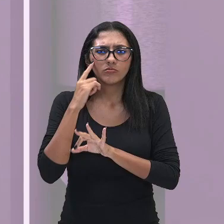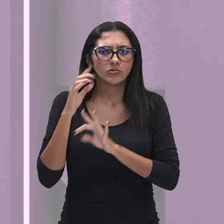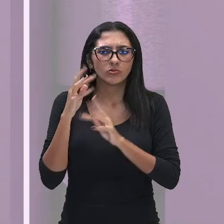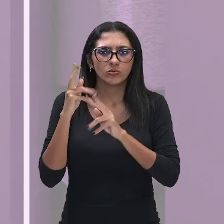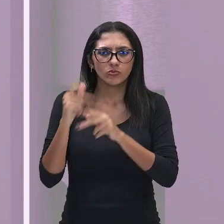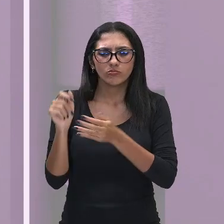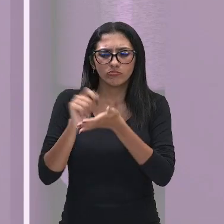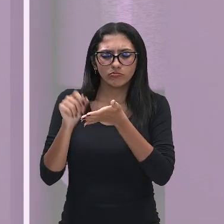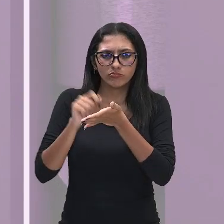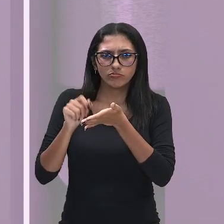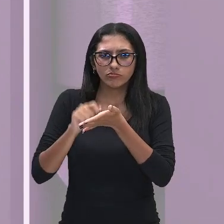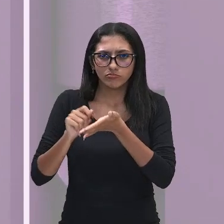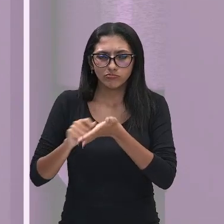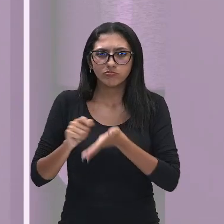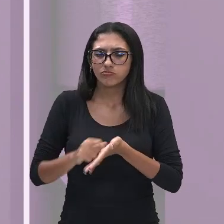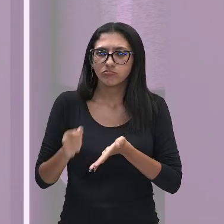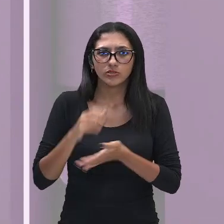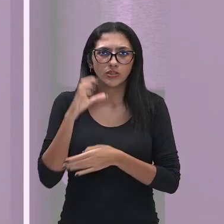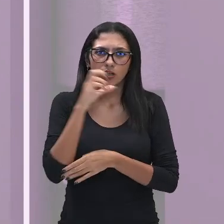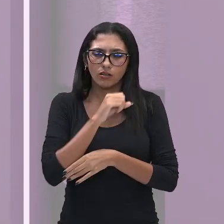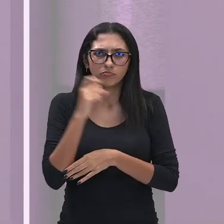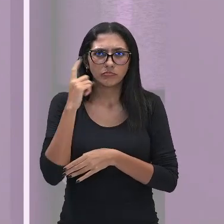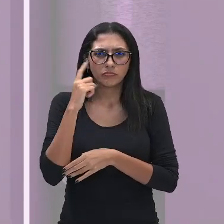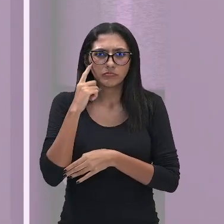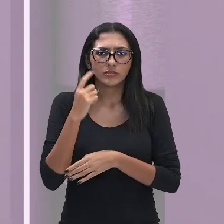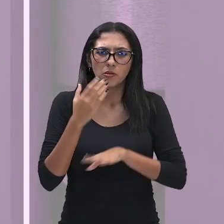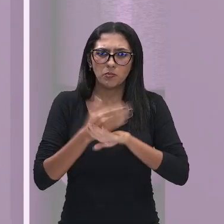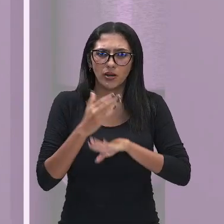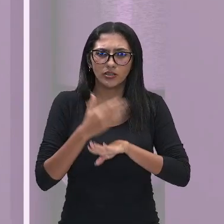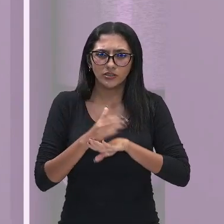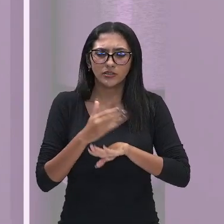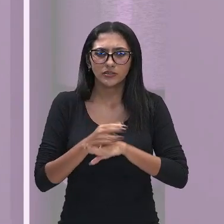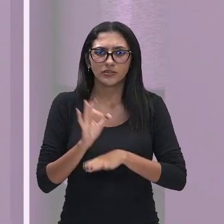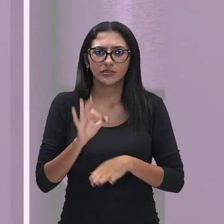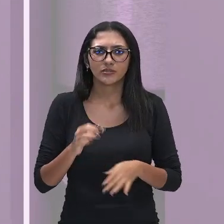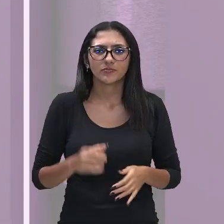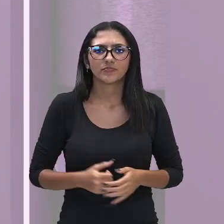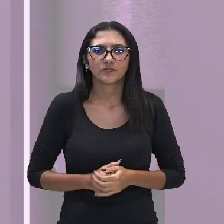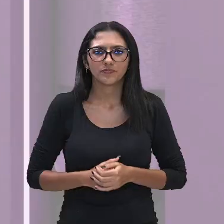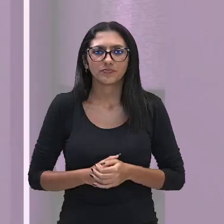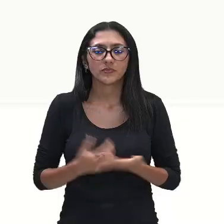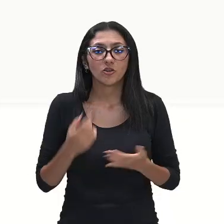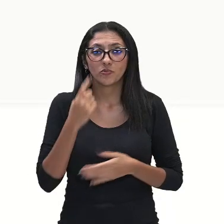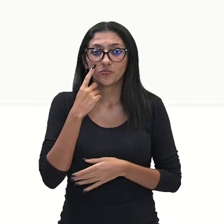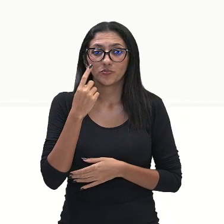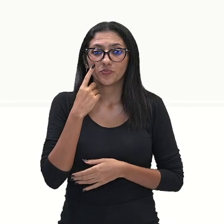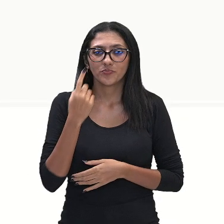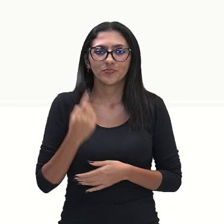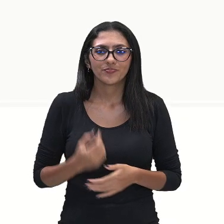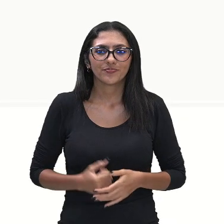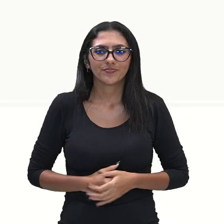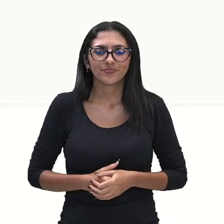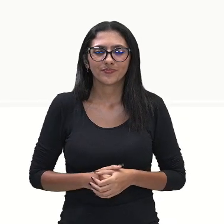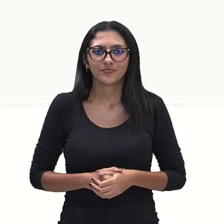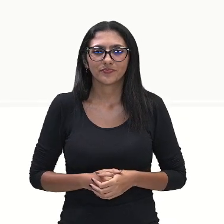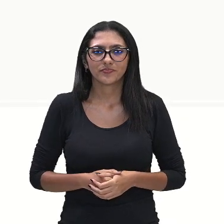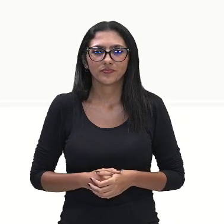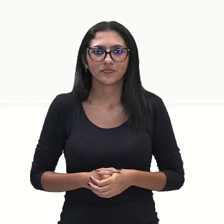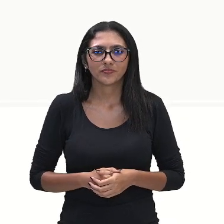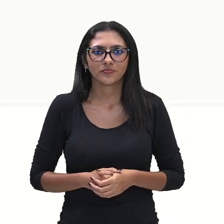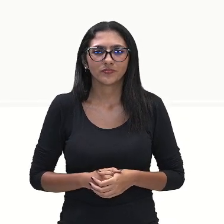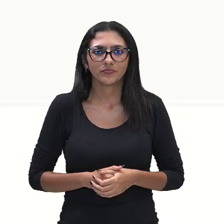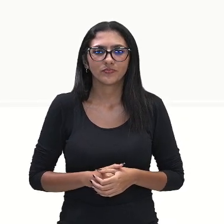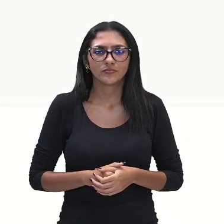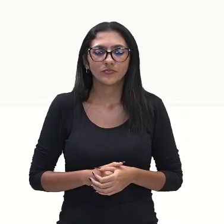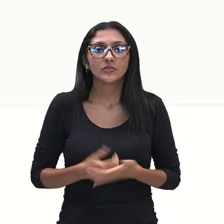E no braço e vamos lá para cima, tá? Então vamos voltar aqui para a questão, olha lá. Então a gente achou